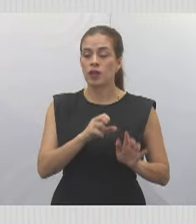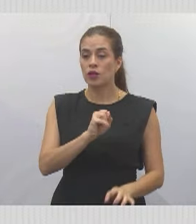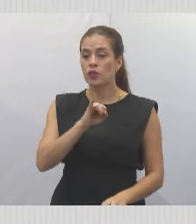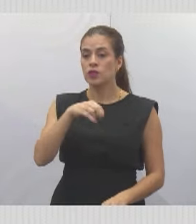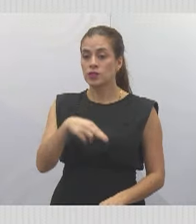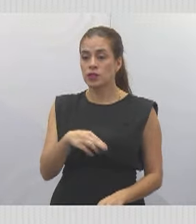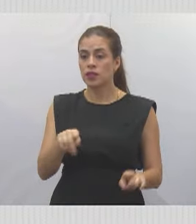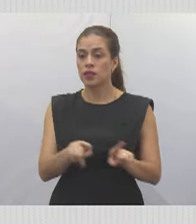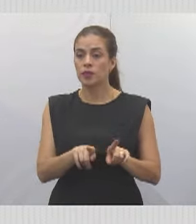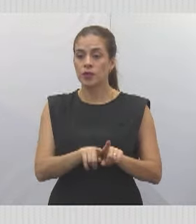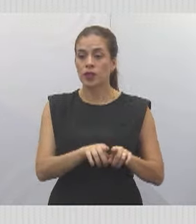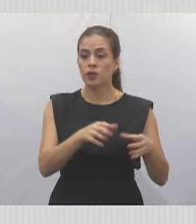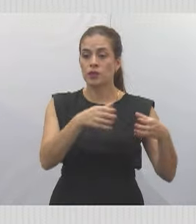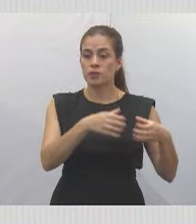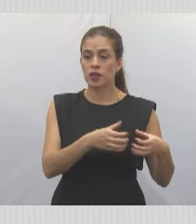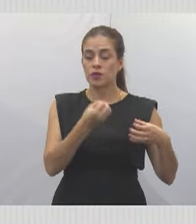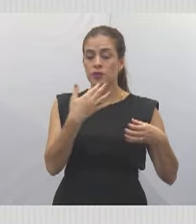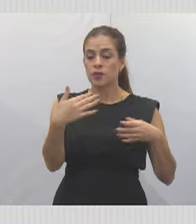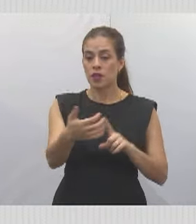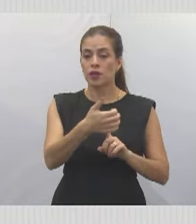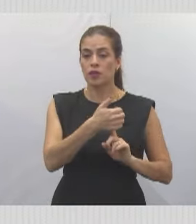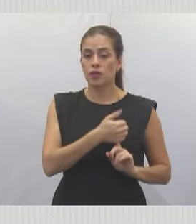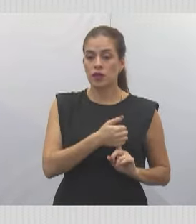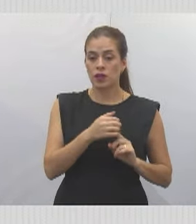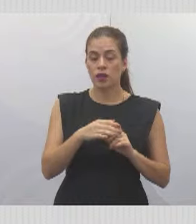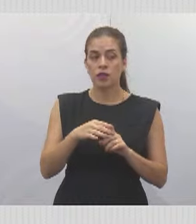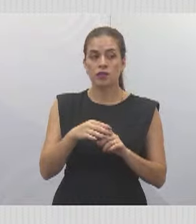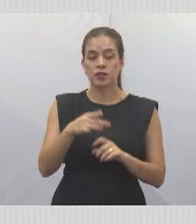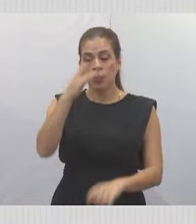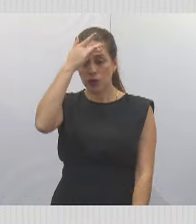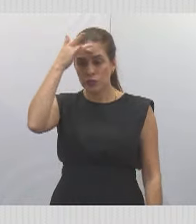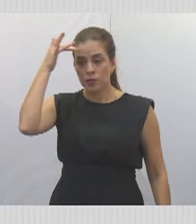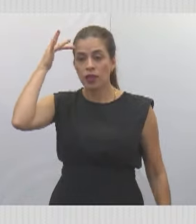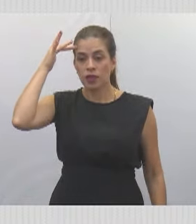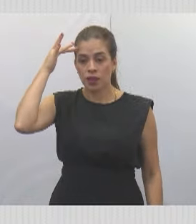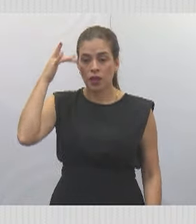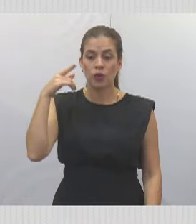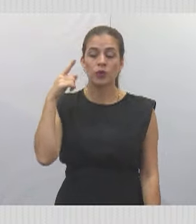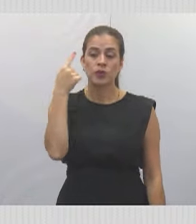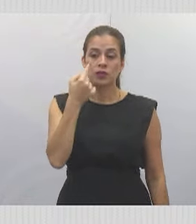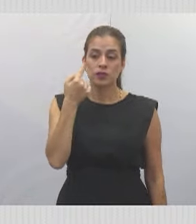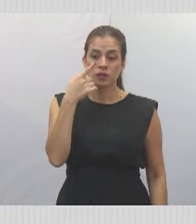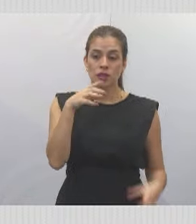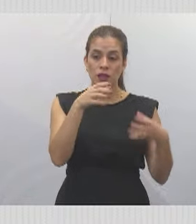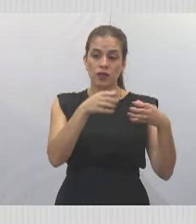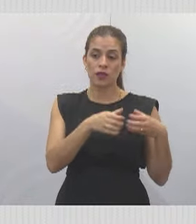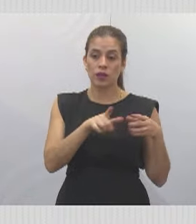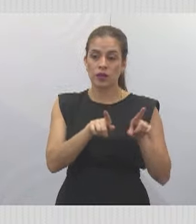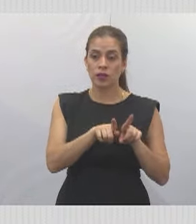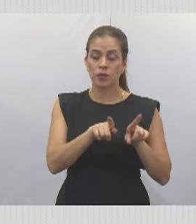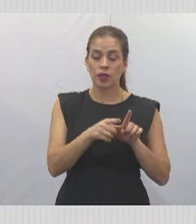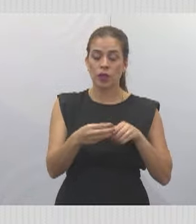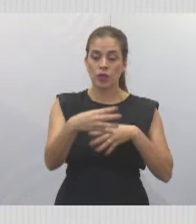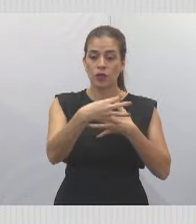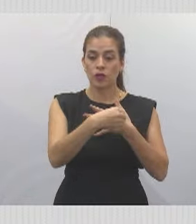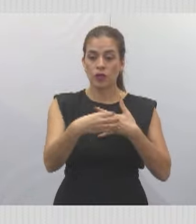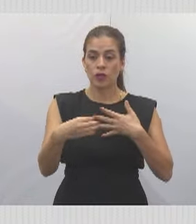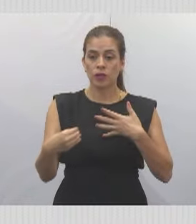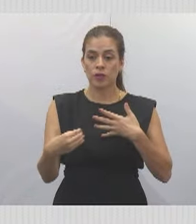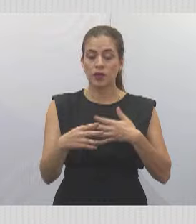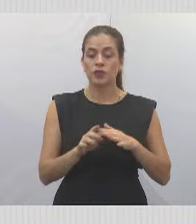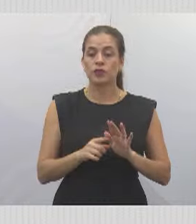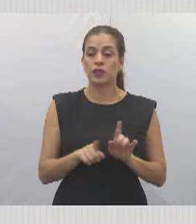Acolher, que é o nosso ambulatório de saúde mental, o centro oftalmológico e o centro de imagens. Também temos o nosso centro de